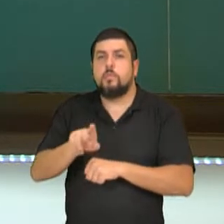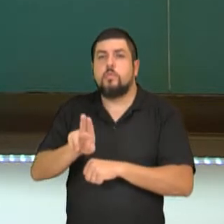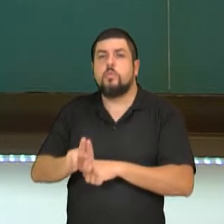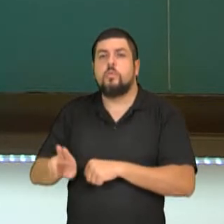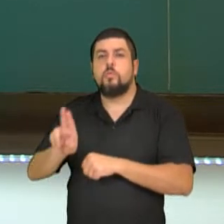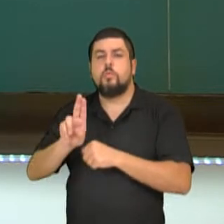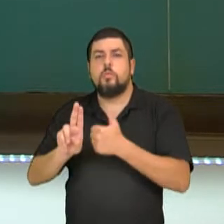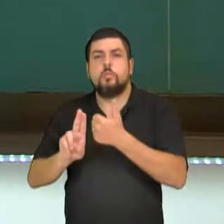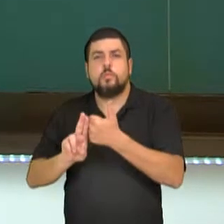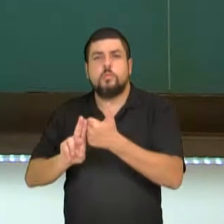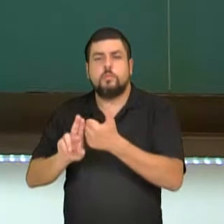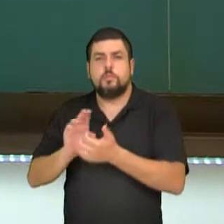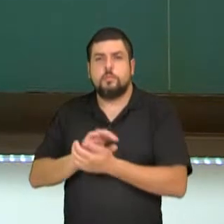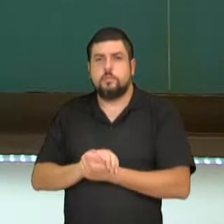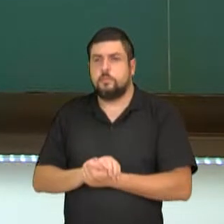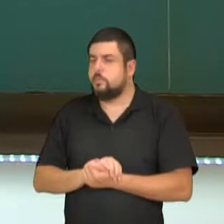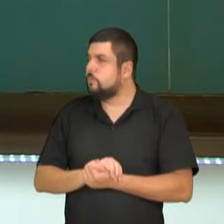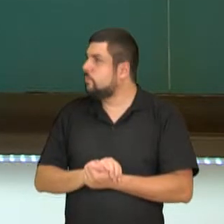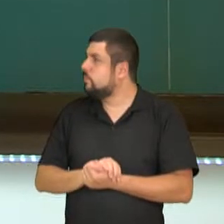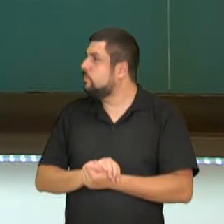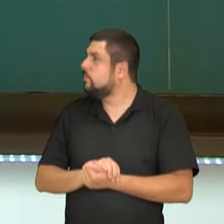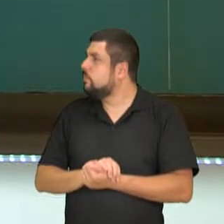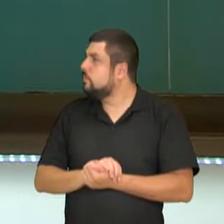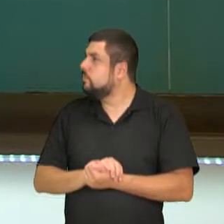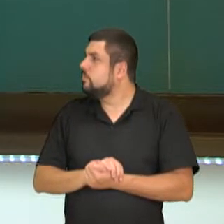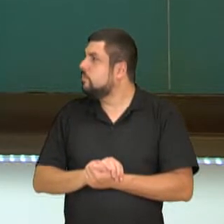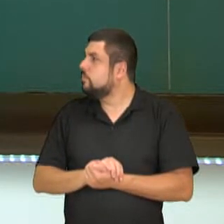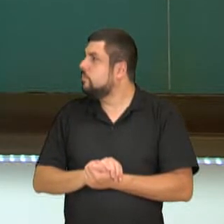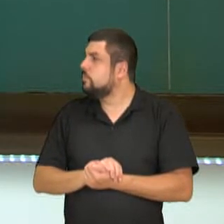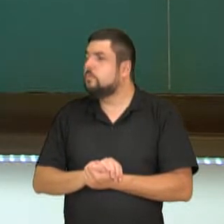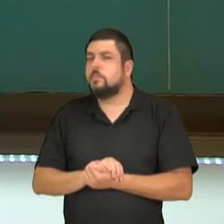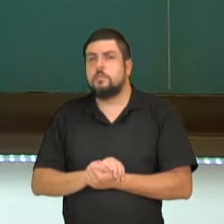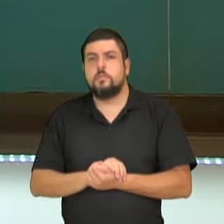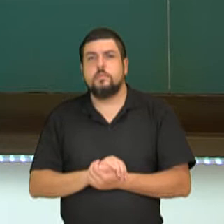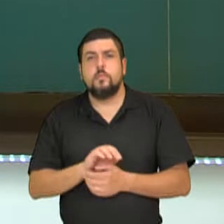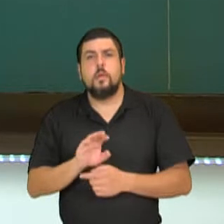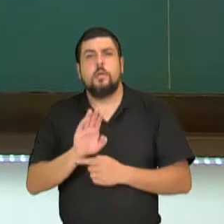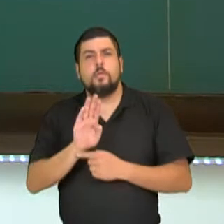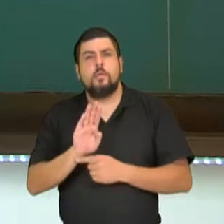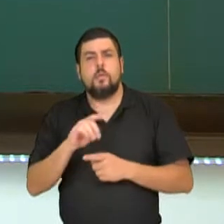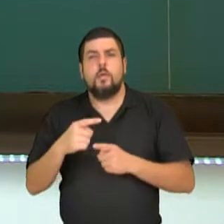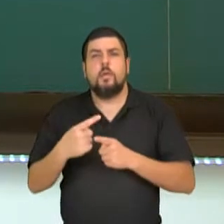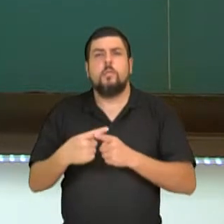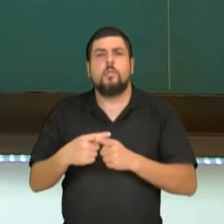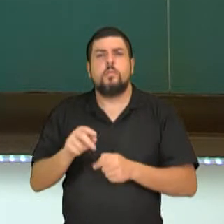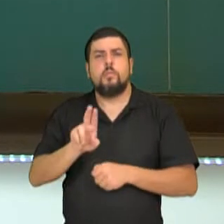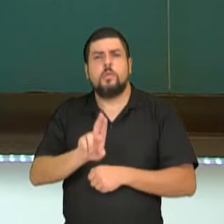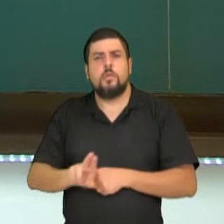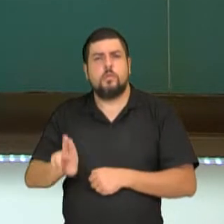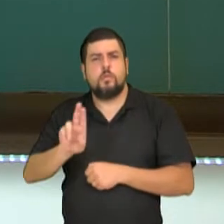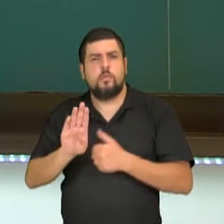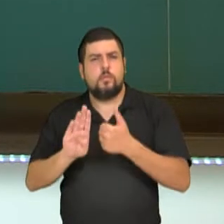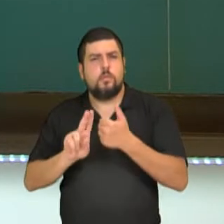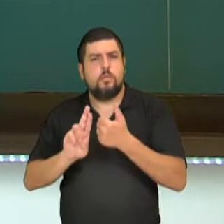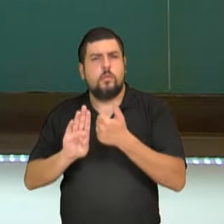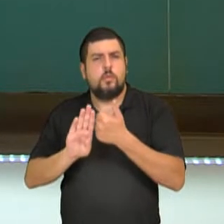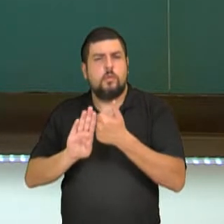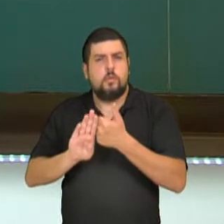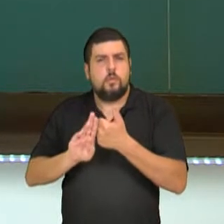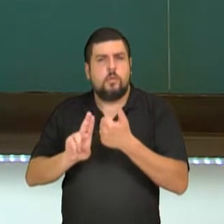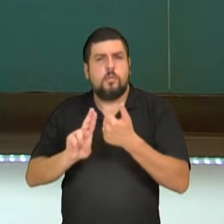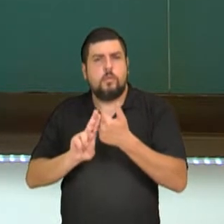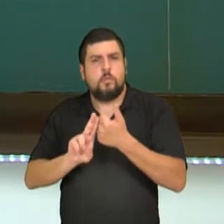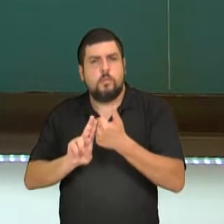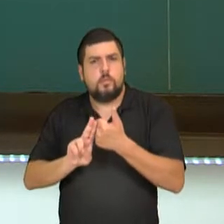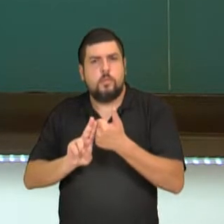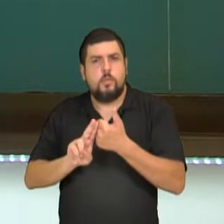que ela usa esse pronome? Você vai justificar, vai dizer por que o uso desse pronome, tá? Um instantinho aí